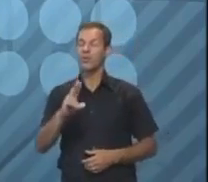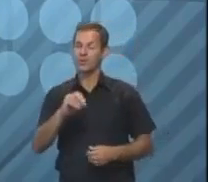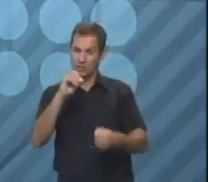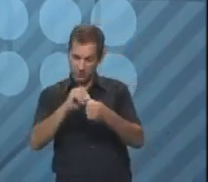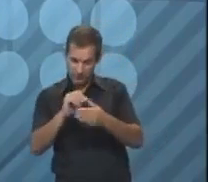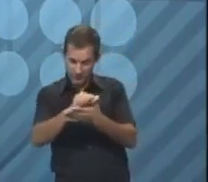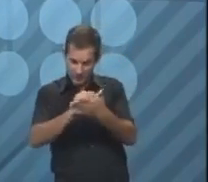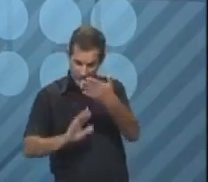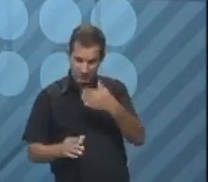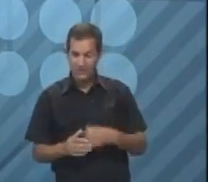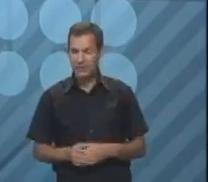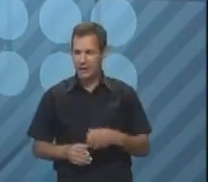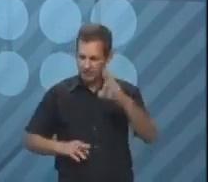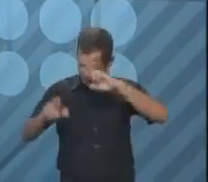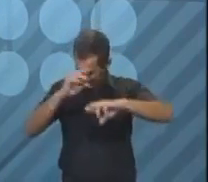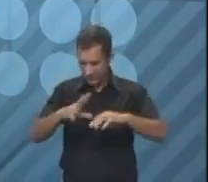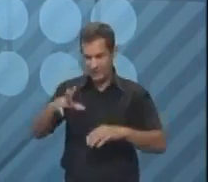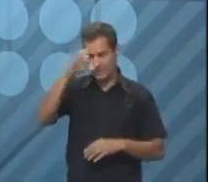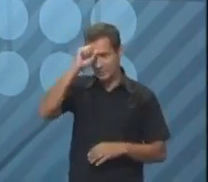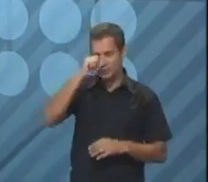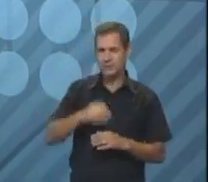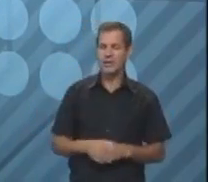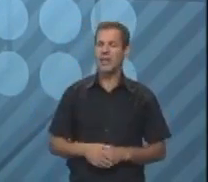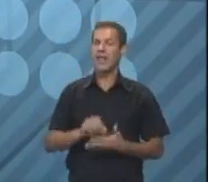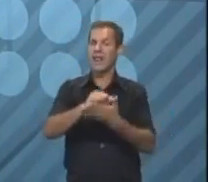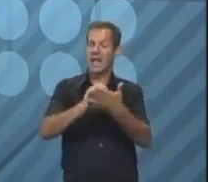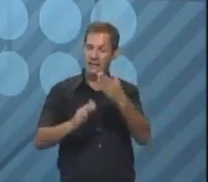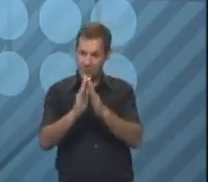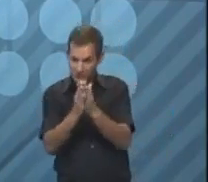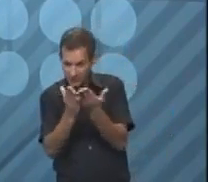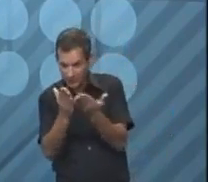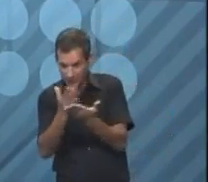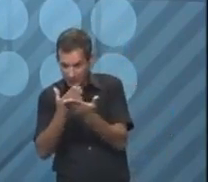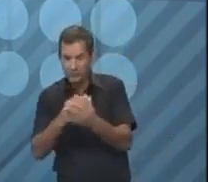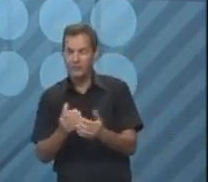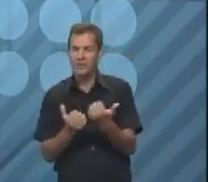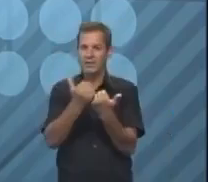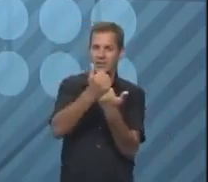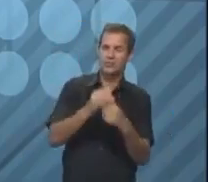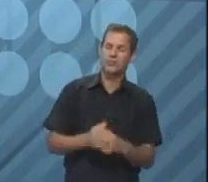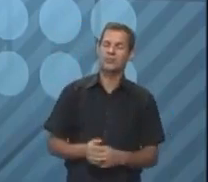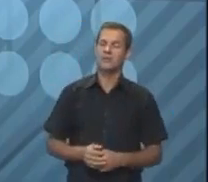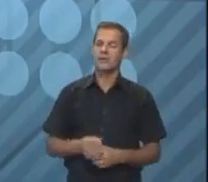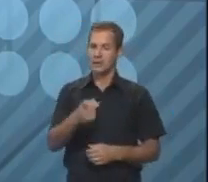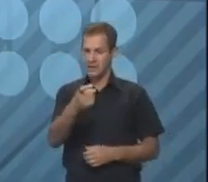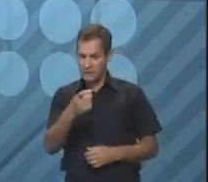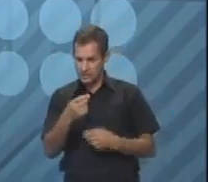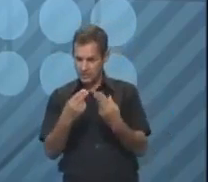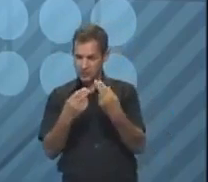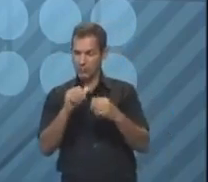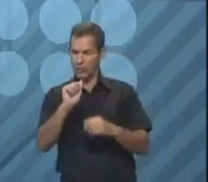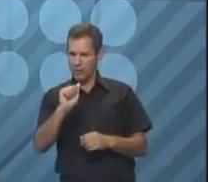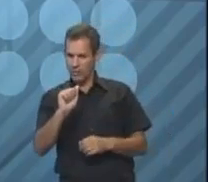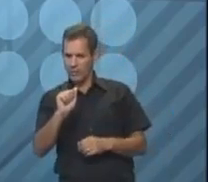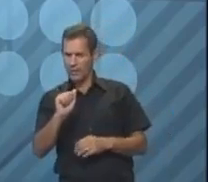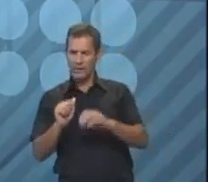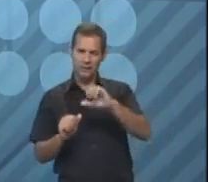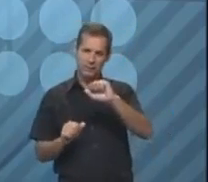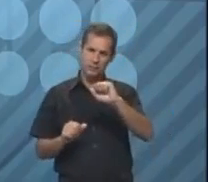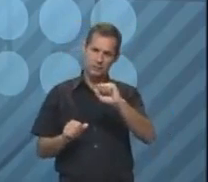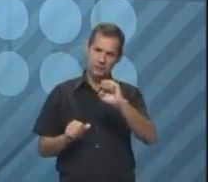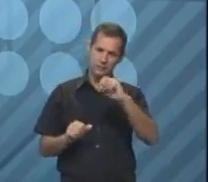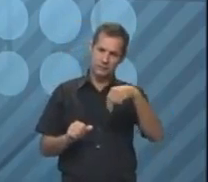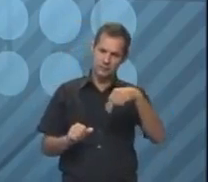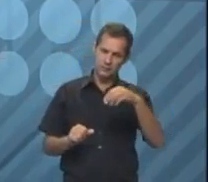para fazer as atividades diagnósticas, de aprendizagem, os exercícios do livro, a substituição x igual a seno θ,